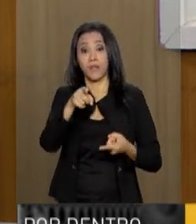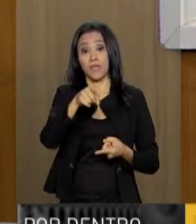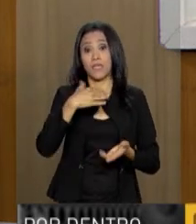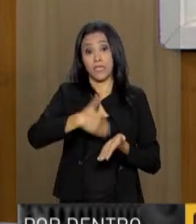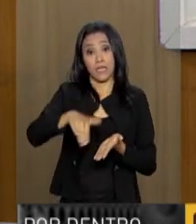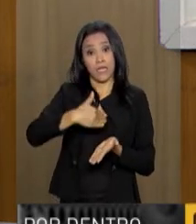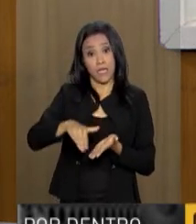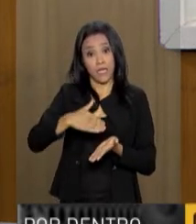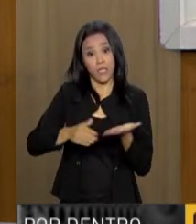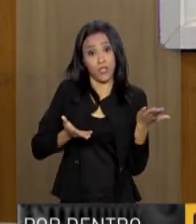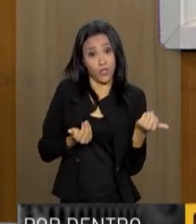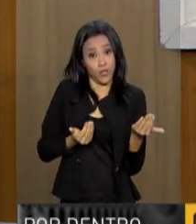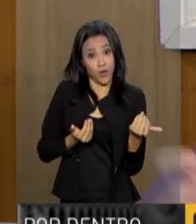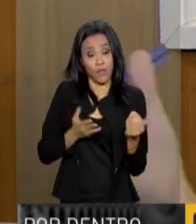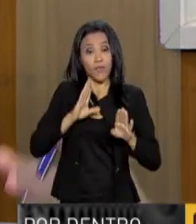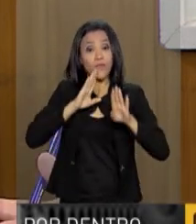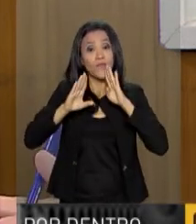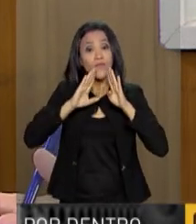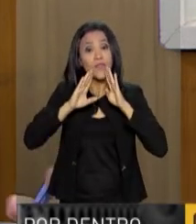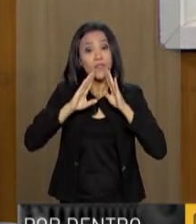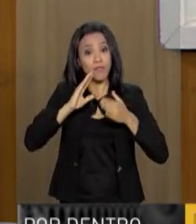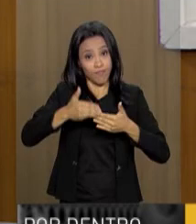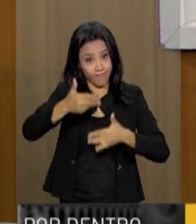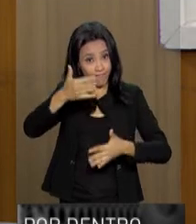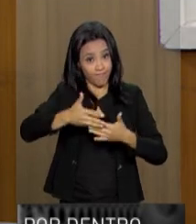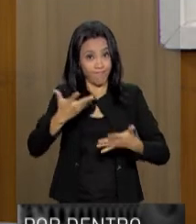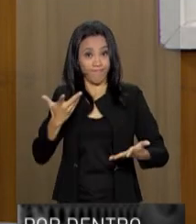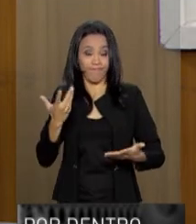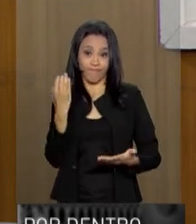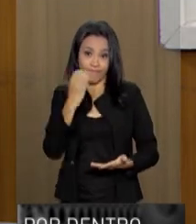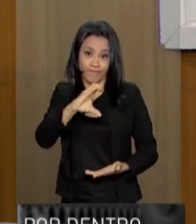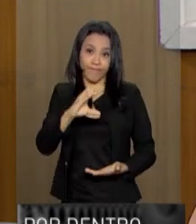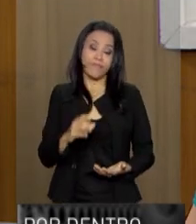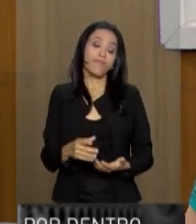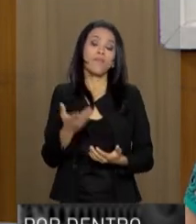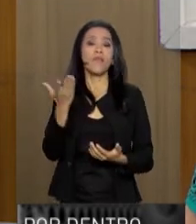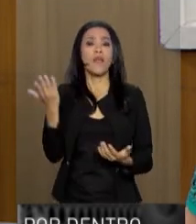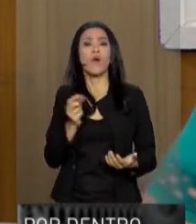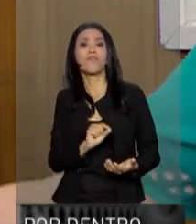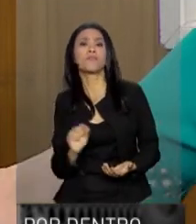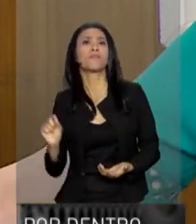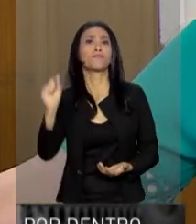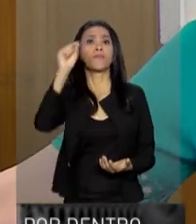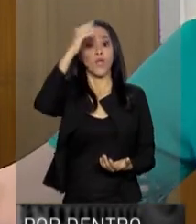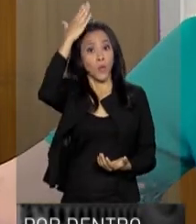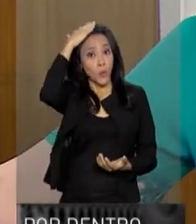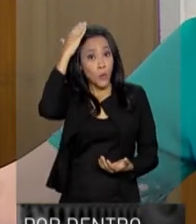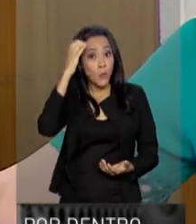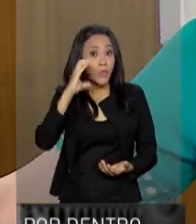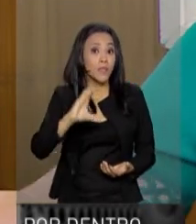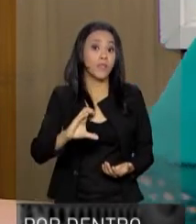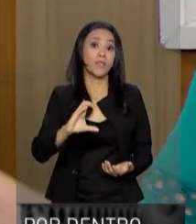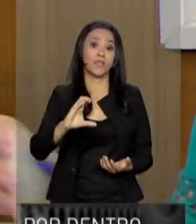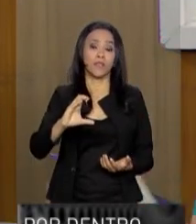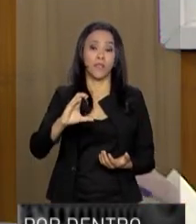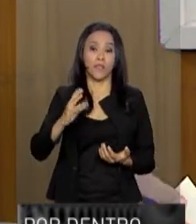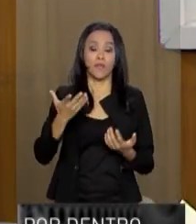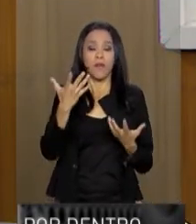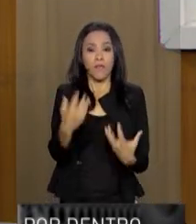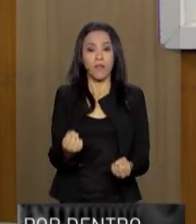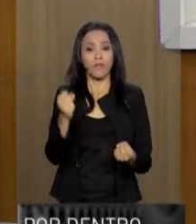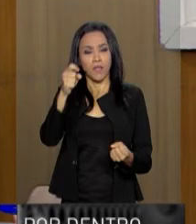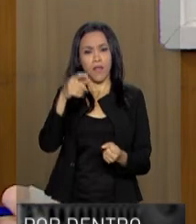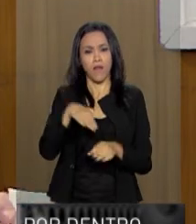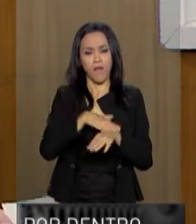da juventude no facebook bom continuando o nosso giro pelo brasil a gente segue até curitiba no paraná vamos conversar com a denise